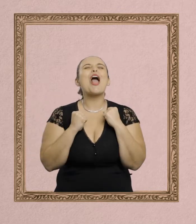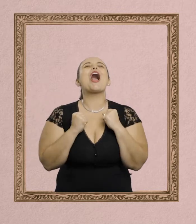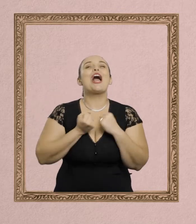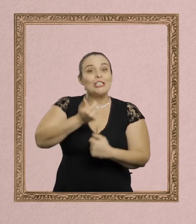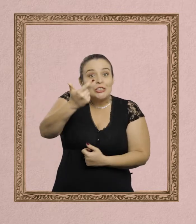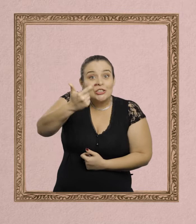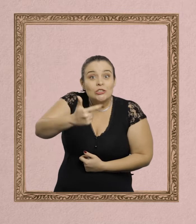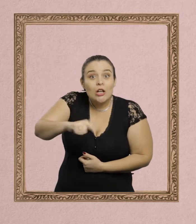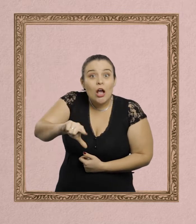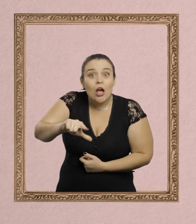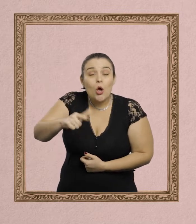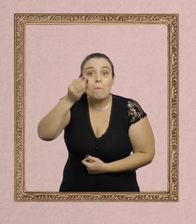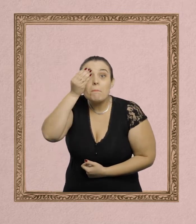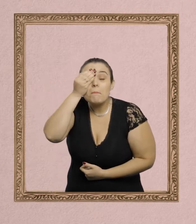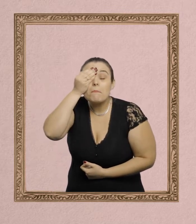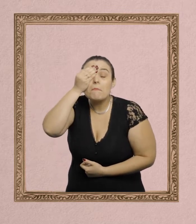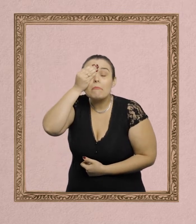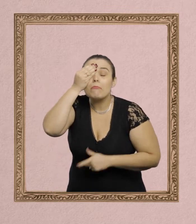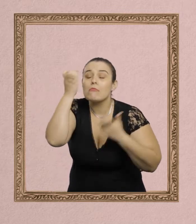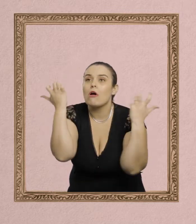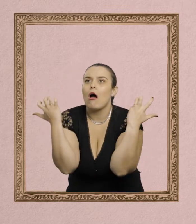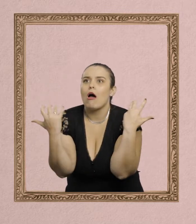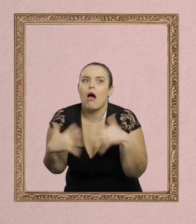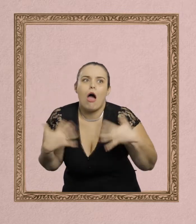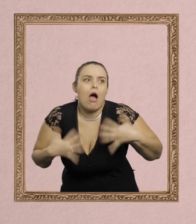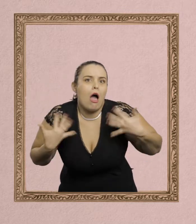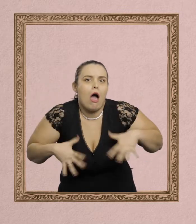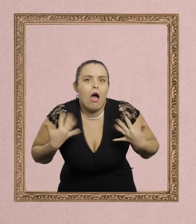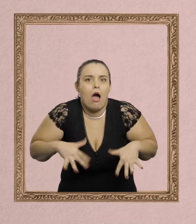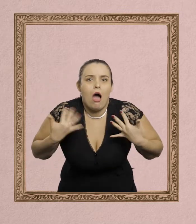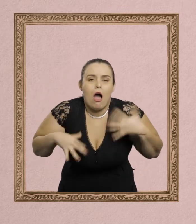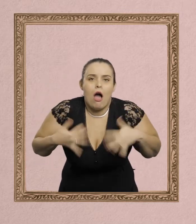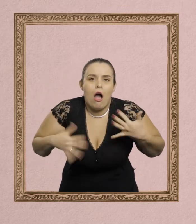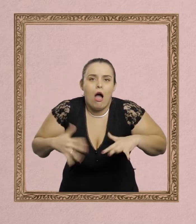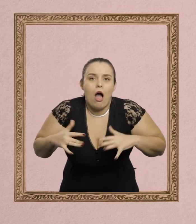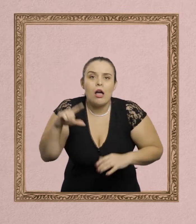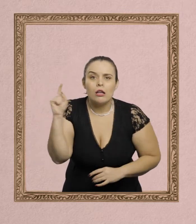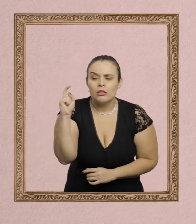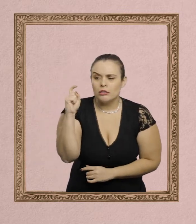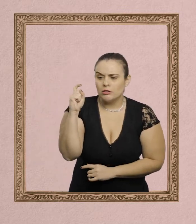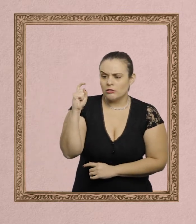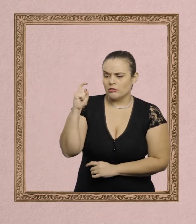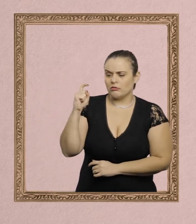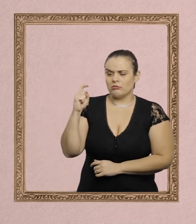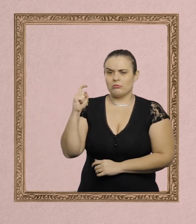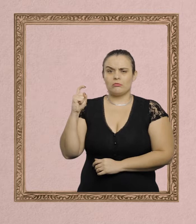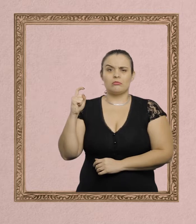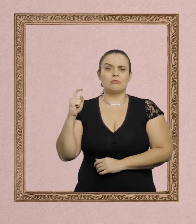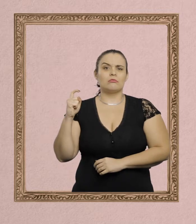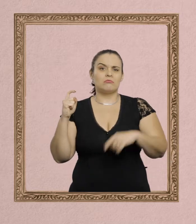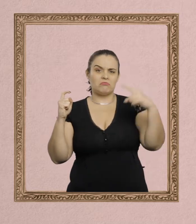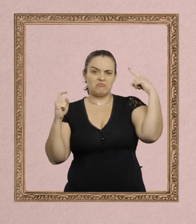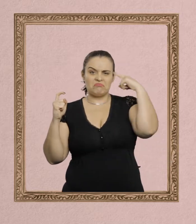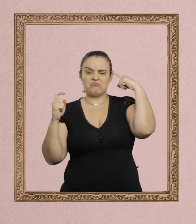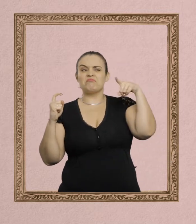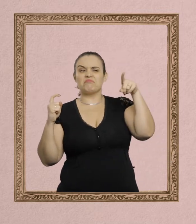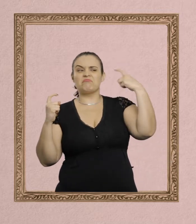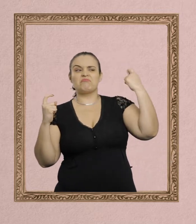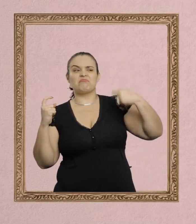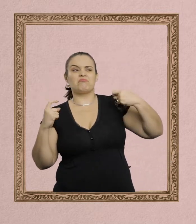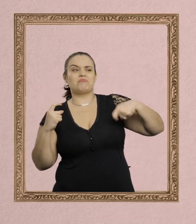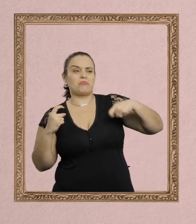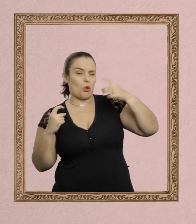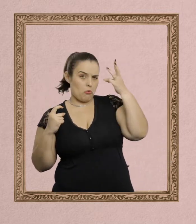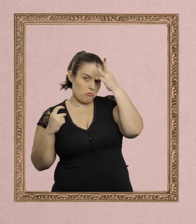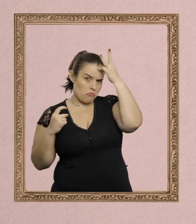que os meninos estavam mortos na cabine. Os piratas ficaram apavorados. Gancho achou que